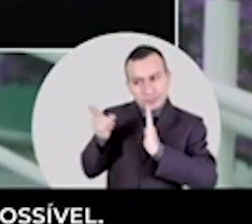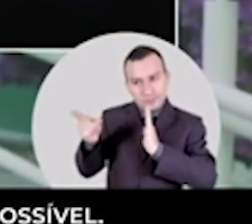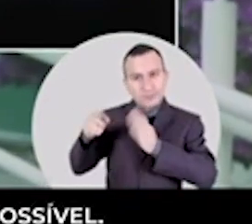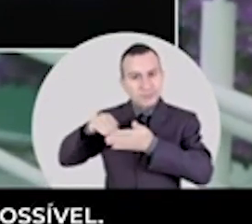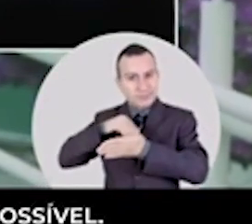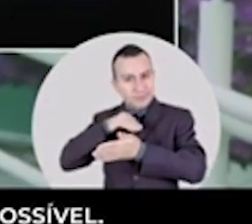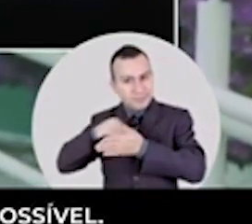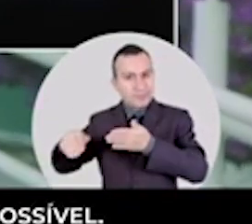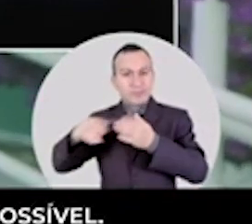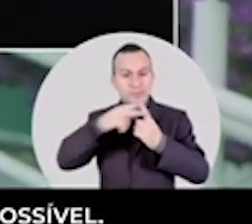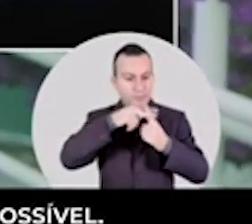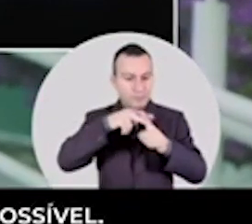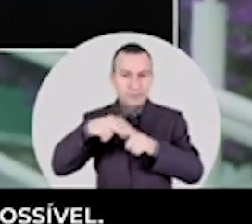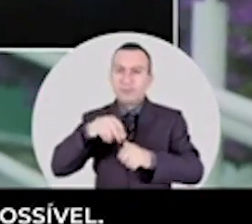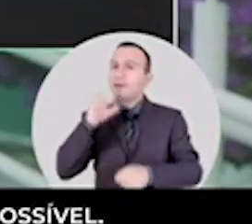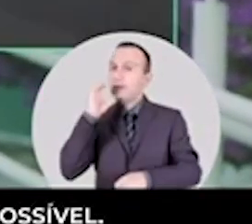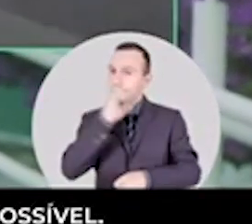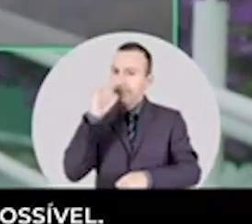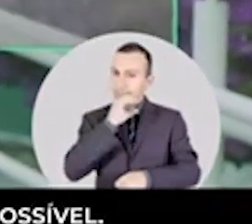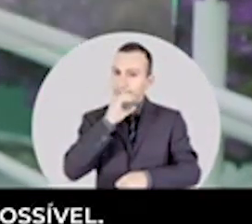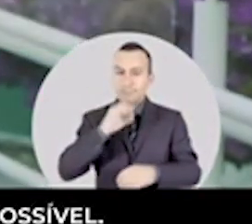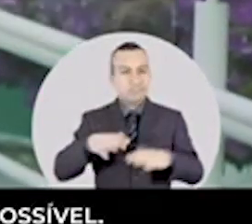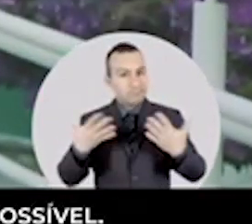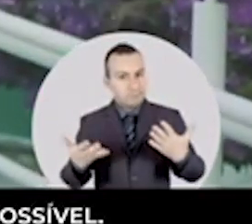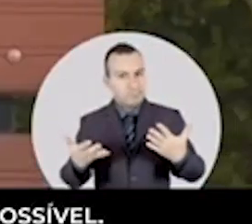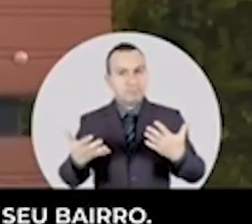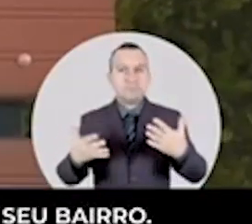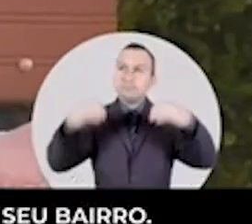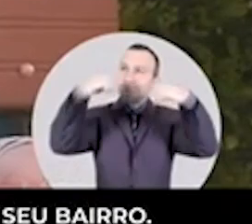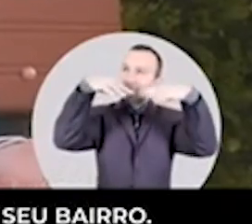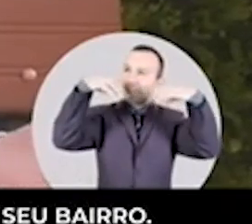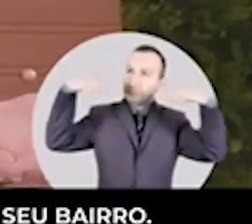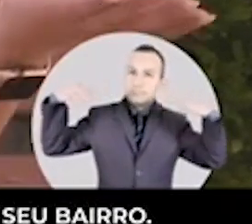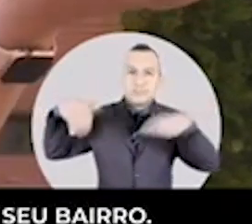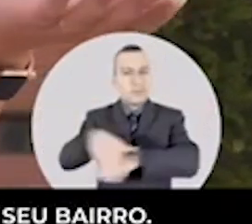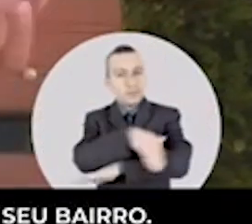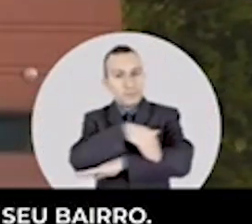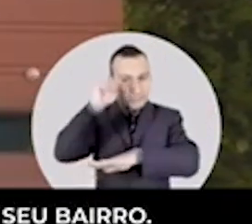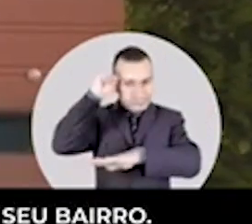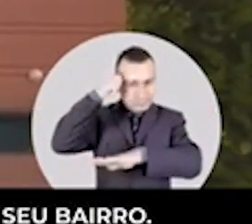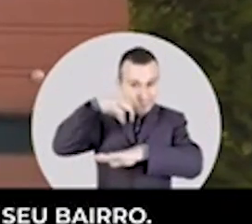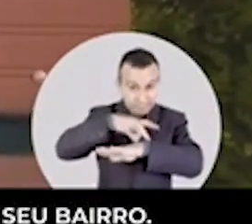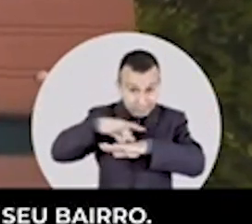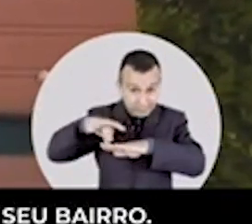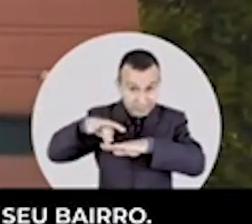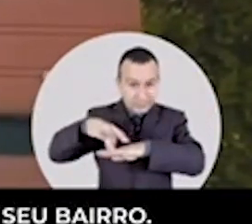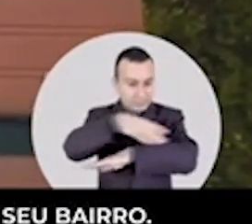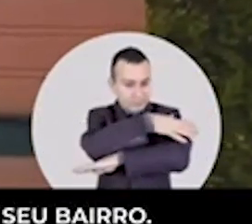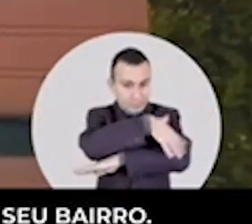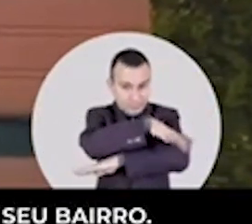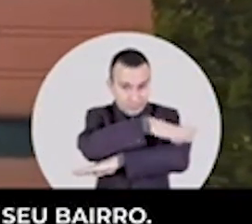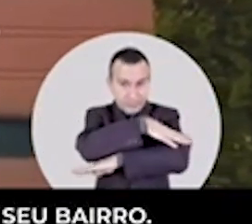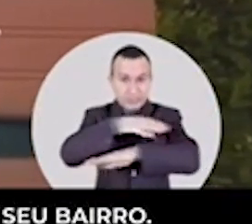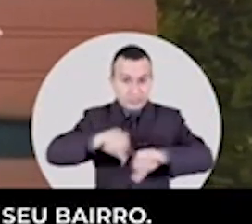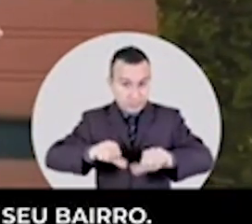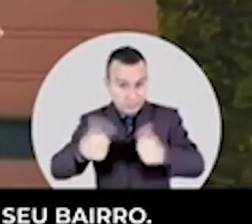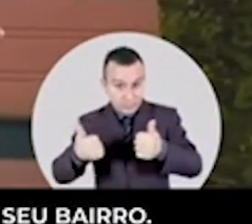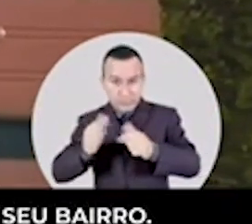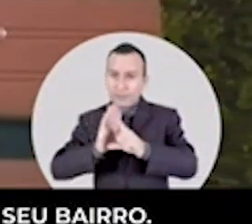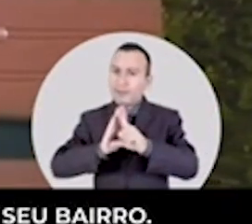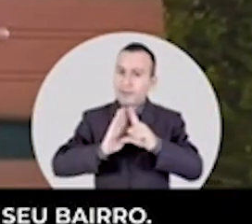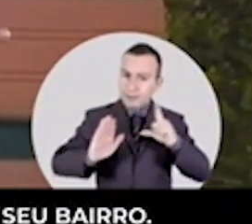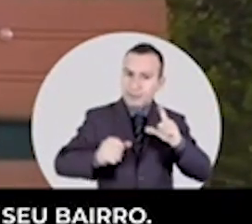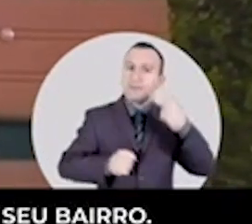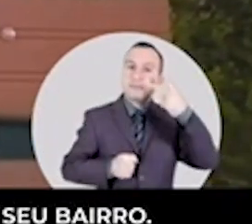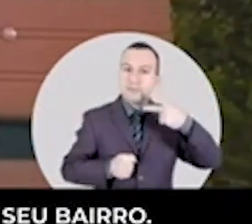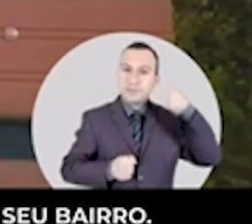que a secretaria tome providências o mais rápido possível. Bom, é assim que a iluminação pública, melhorias no asfalto e